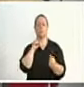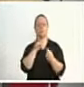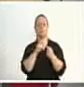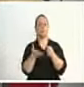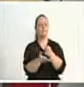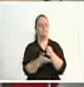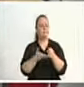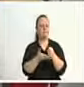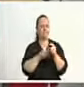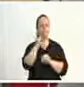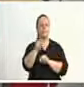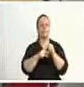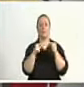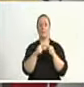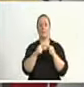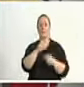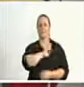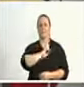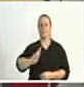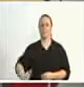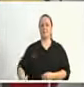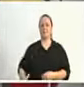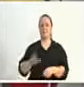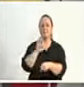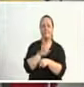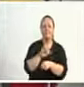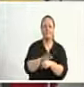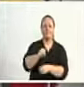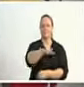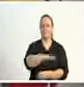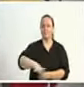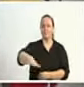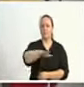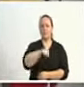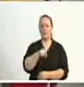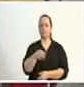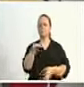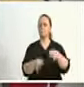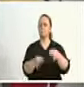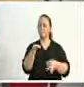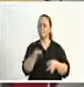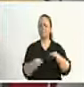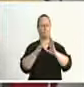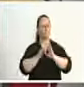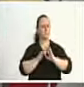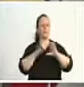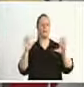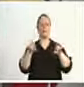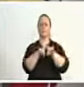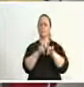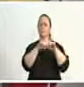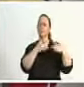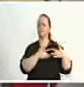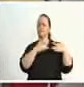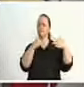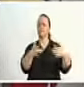da República Federativa do Brasil: contribuir para uma sociedade justa, livre e solidária, garantir